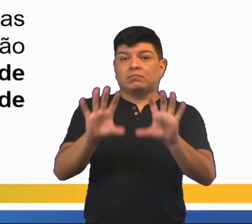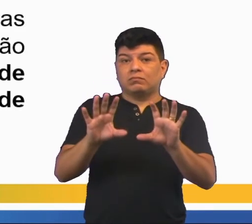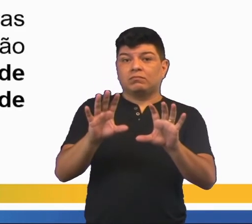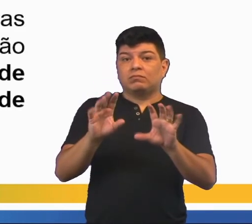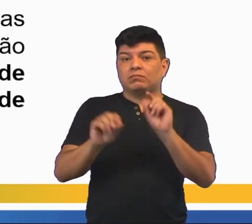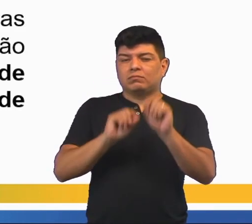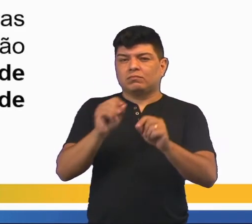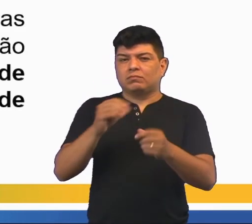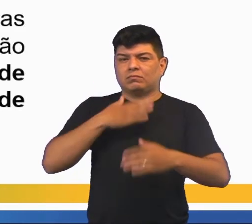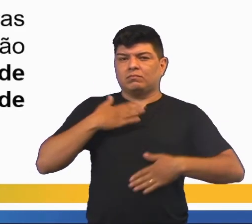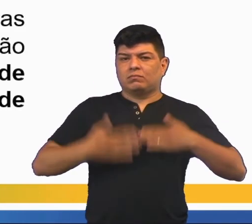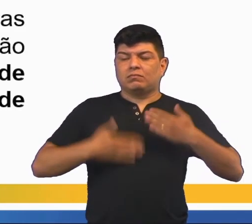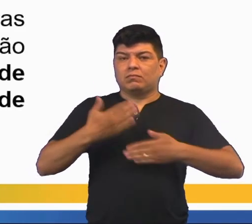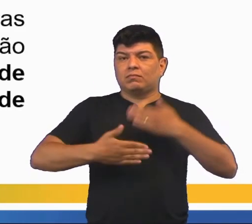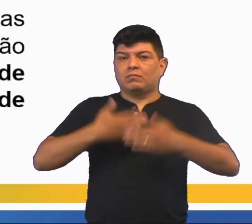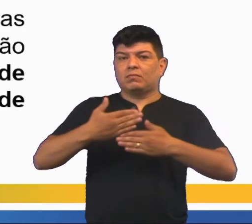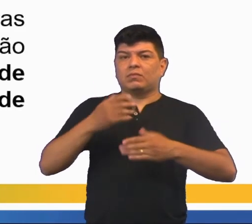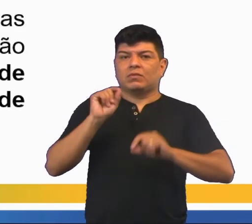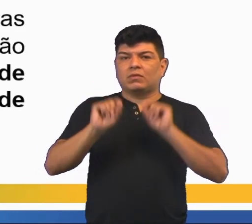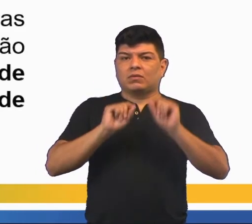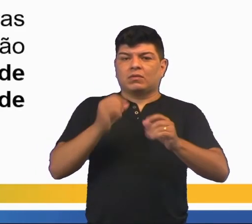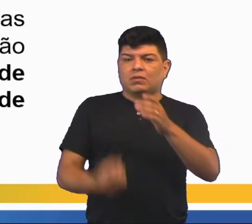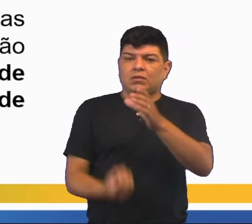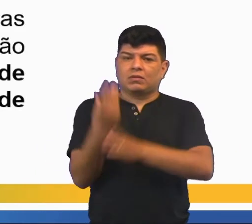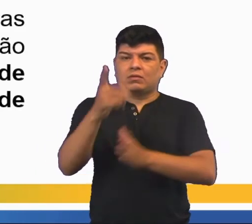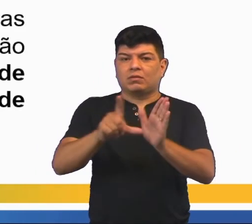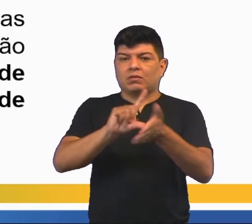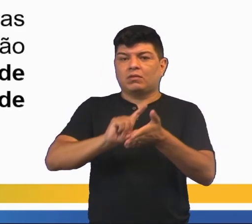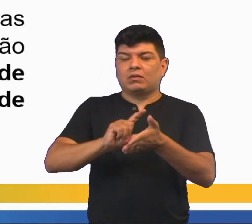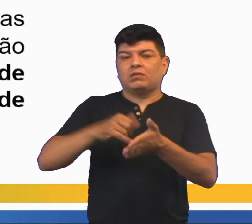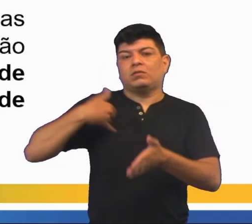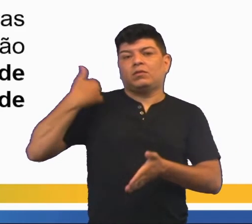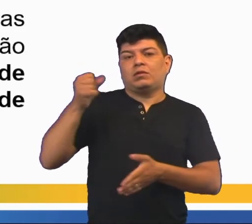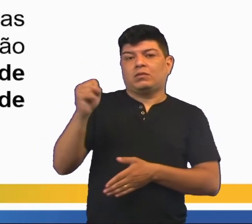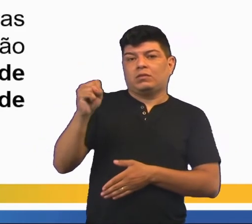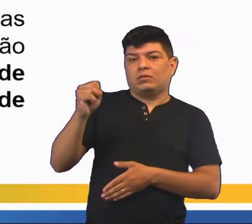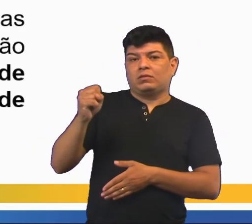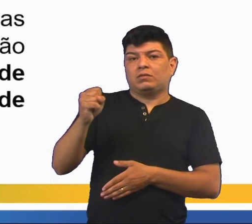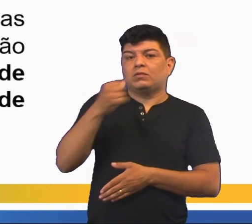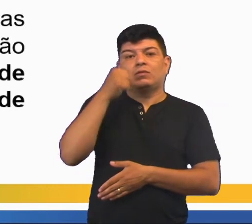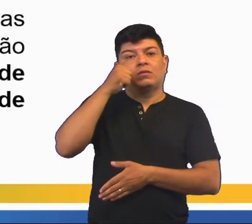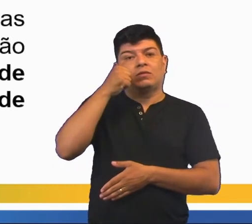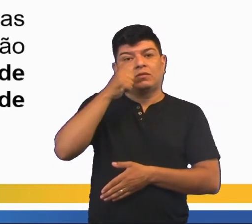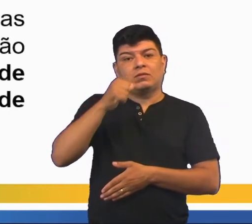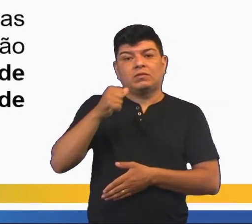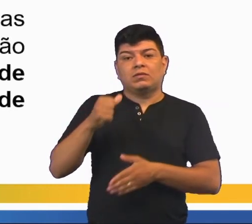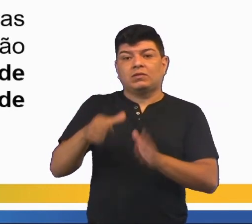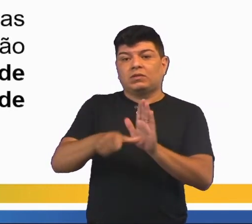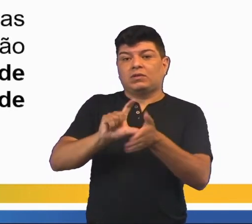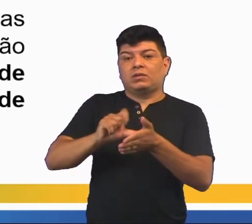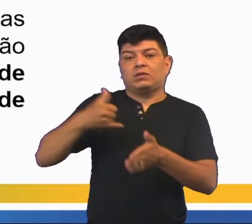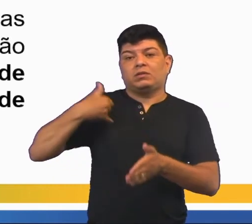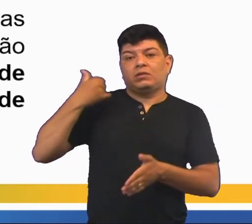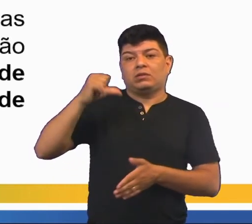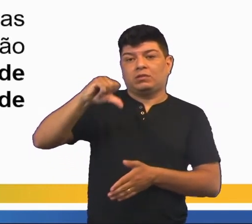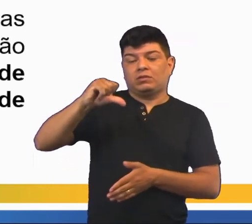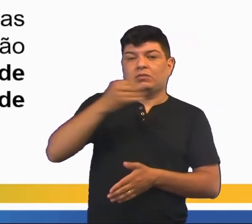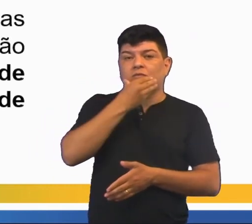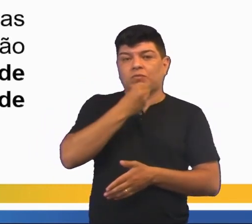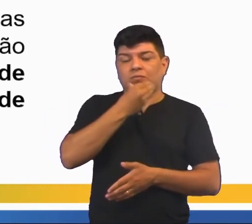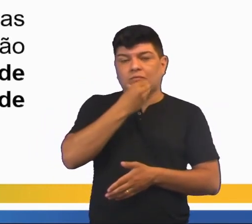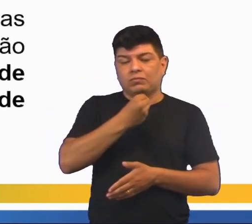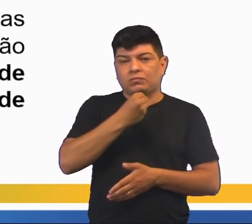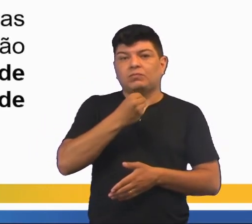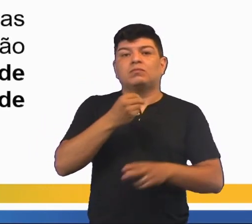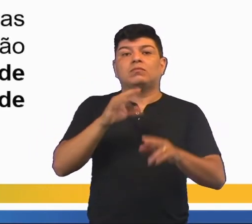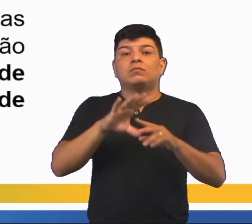considera-se como puberdade precoce aquela que surge antes dos 8 anos em meninas e antes dos 9 anos em